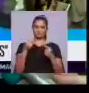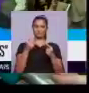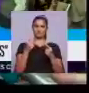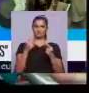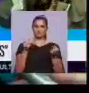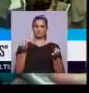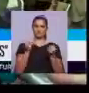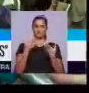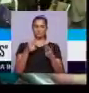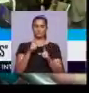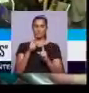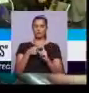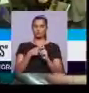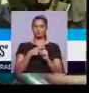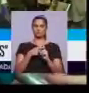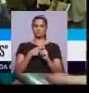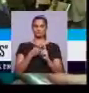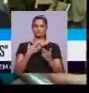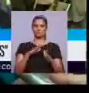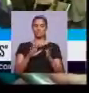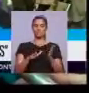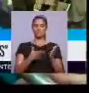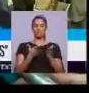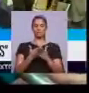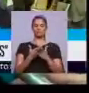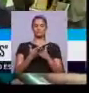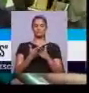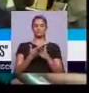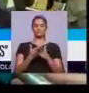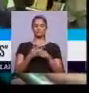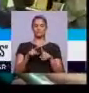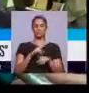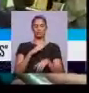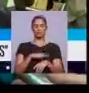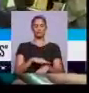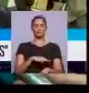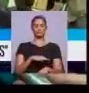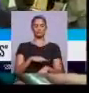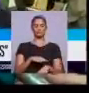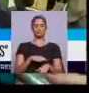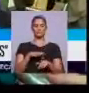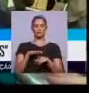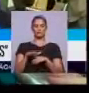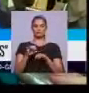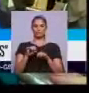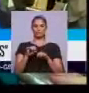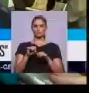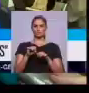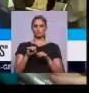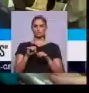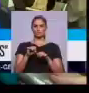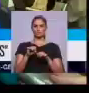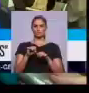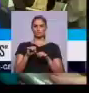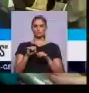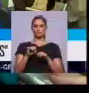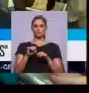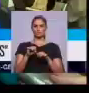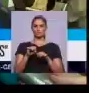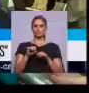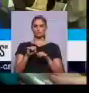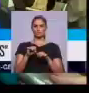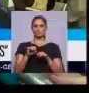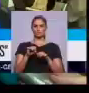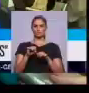no próximo ano mas há uma folga para intervenções sociais seletivas quanto não